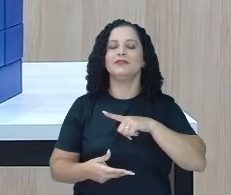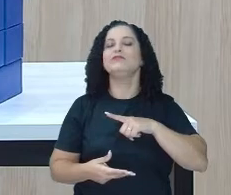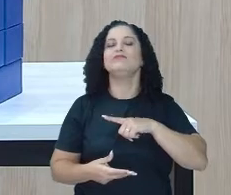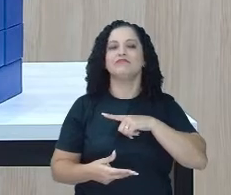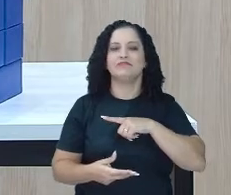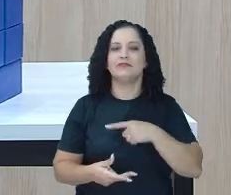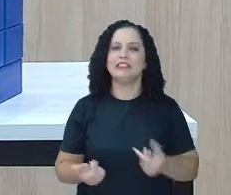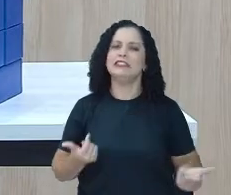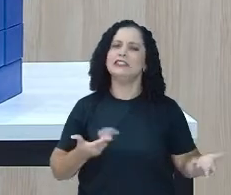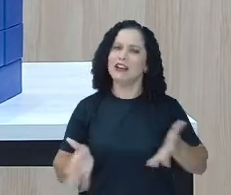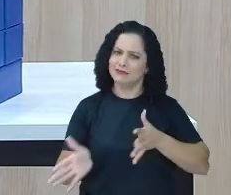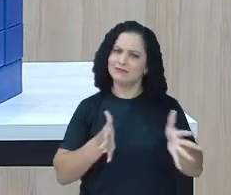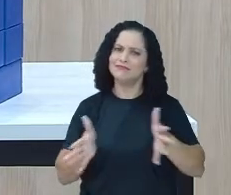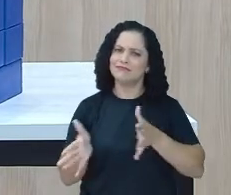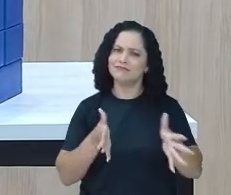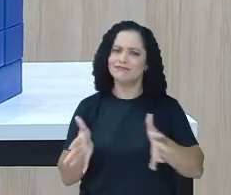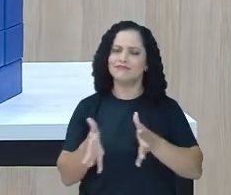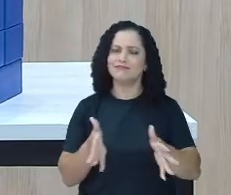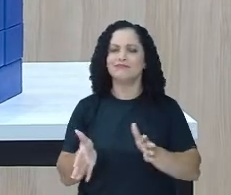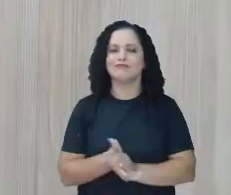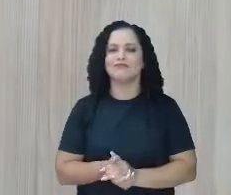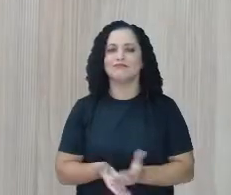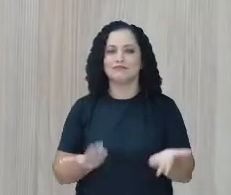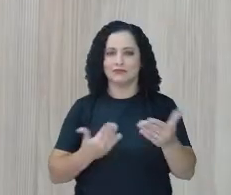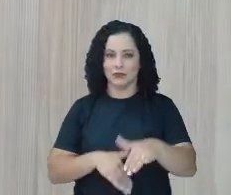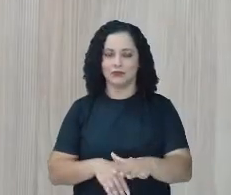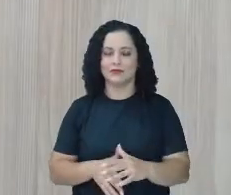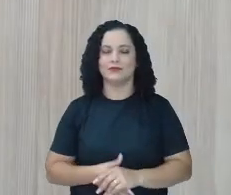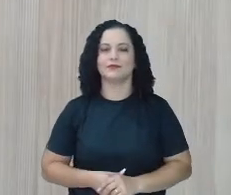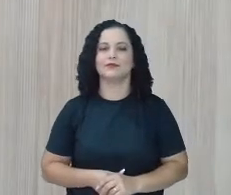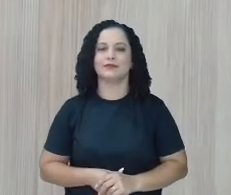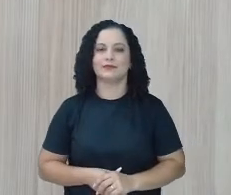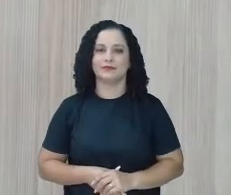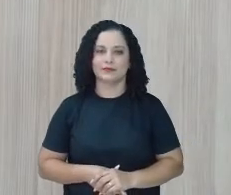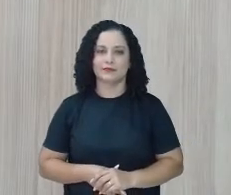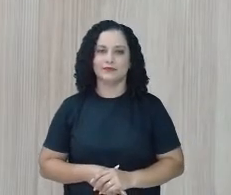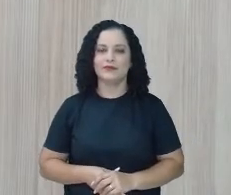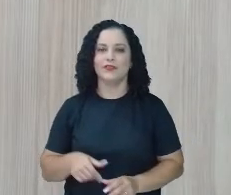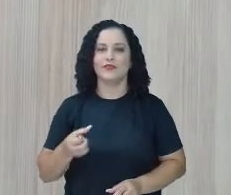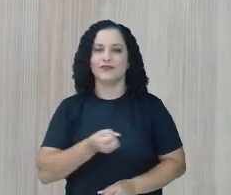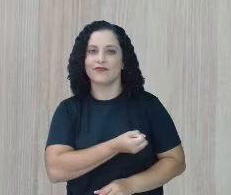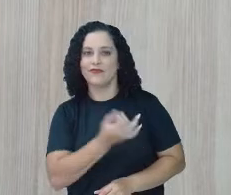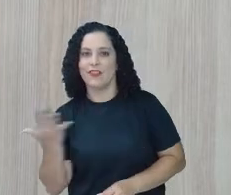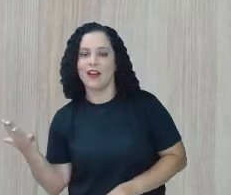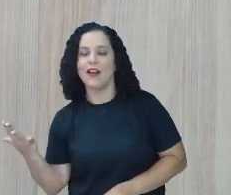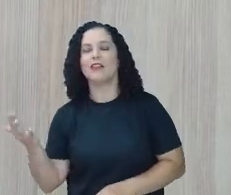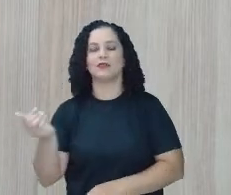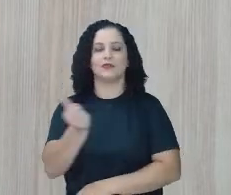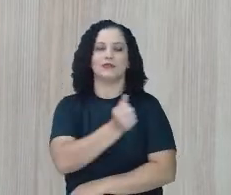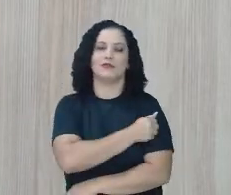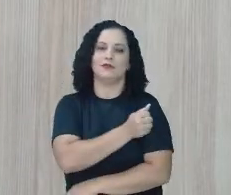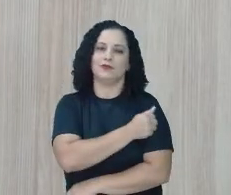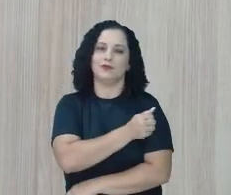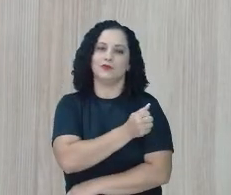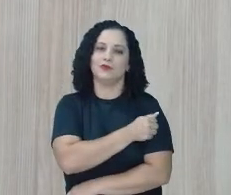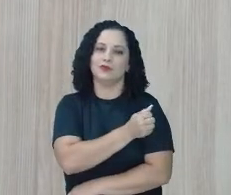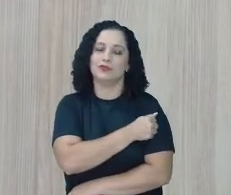super acessível, né? Para fazer a prova, então, para fazer essa questão. Muitos alunos, inclusive do ensino médio, têm dificuldade